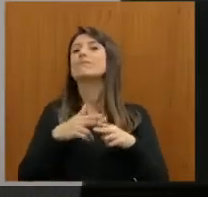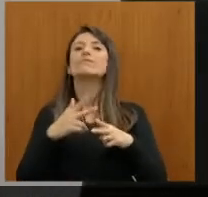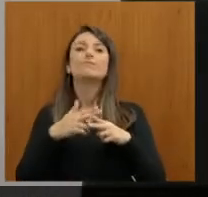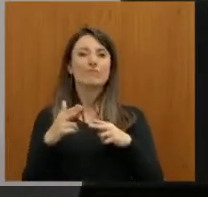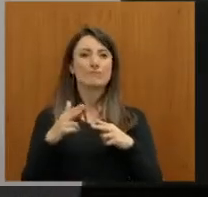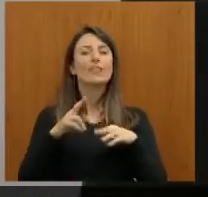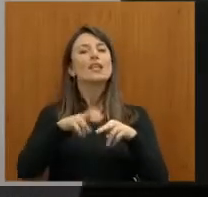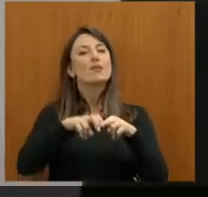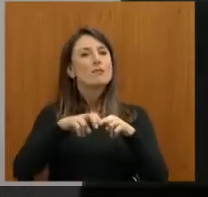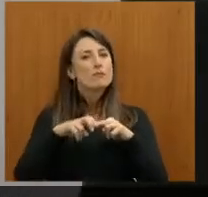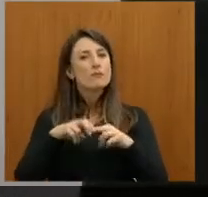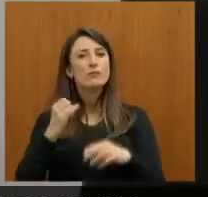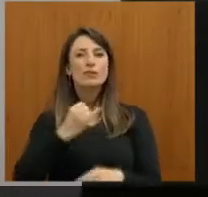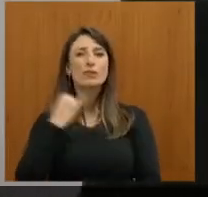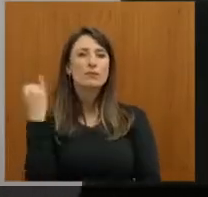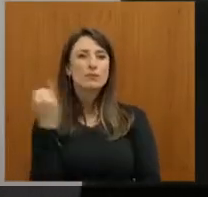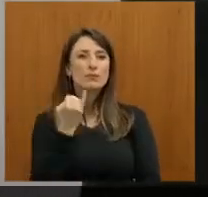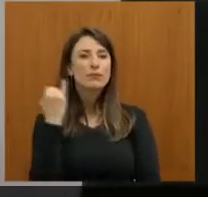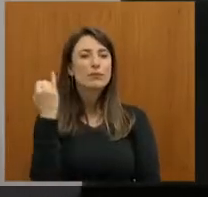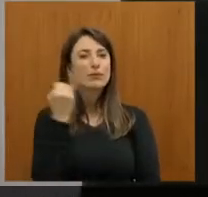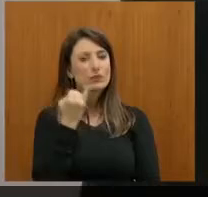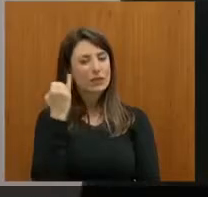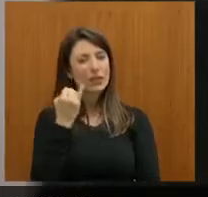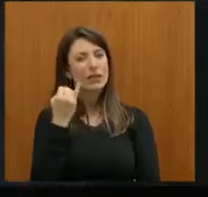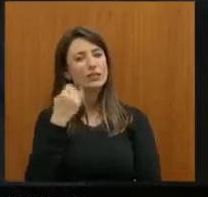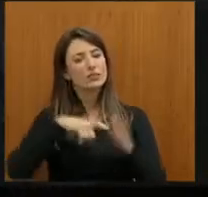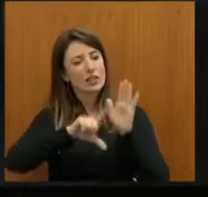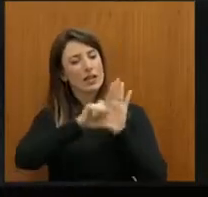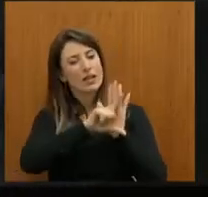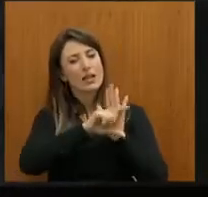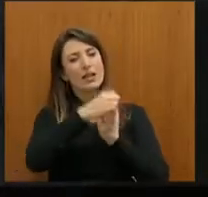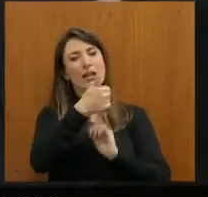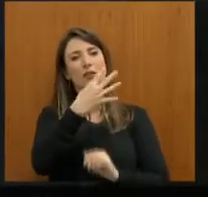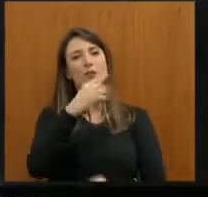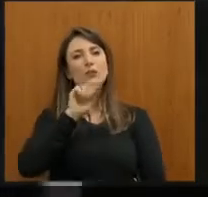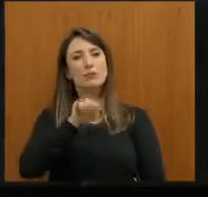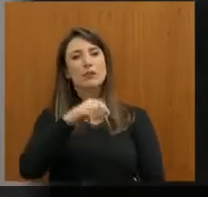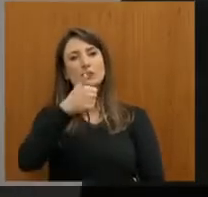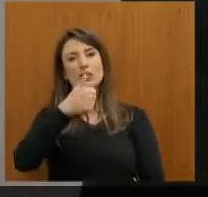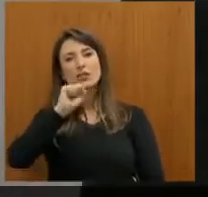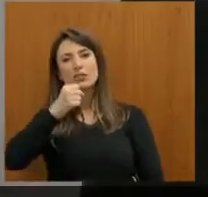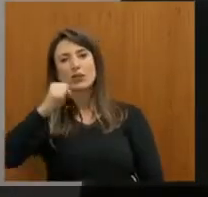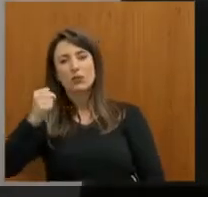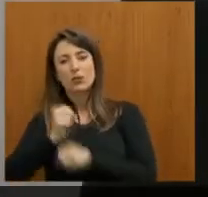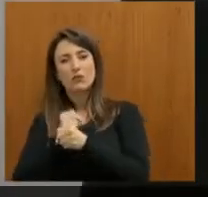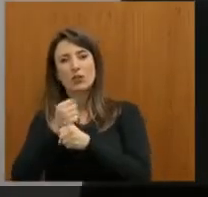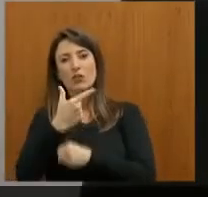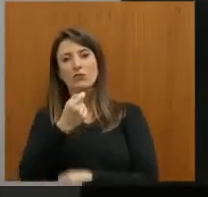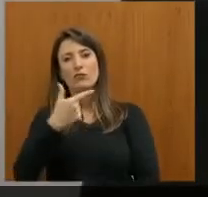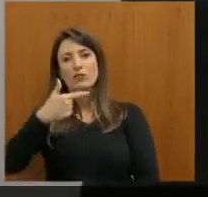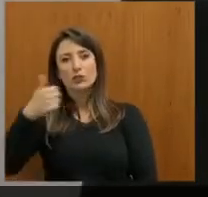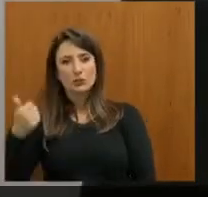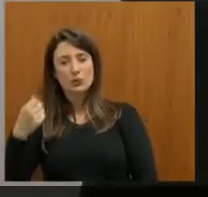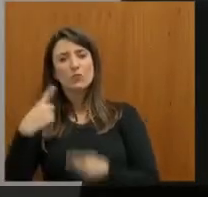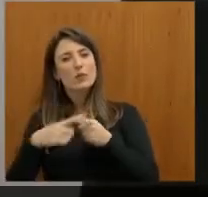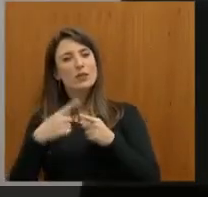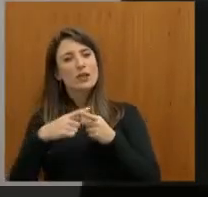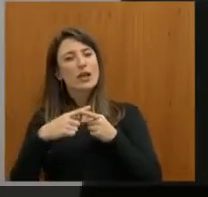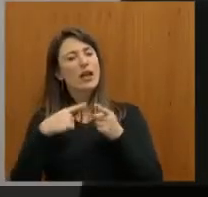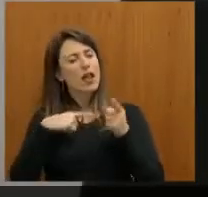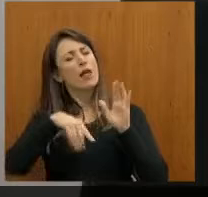muito importante a sanção desta lei 14.188 de 2021 porque ela teve fica